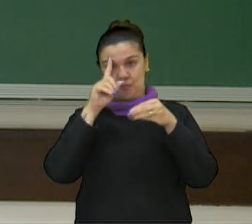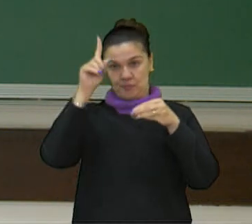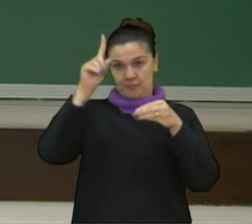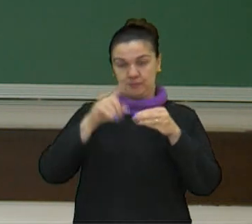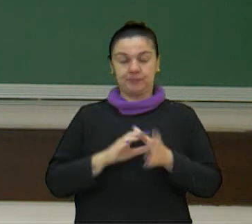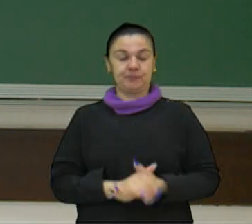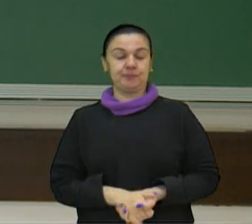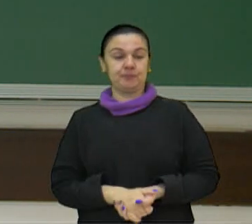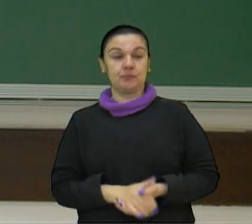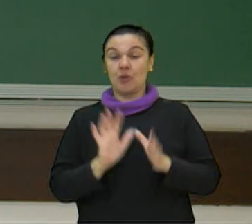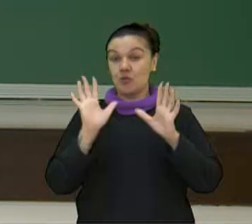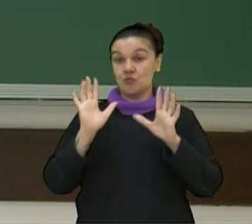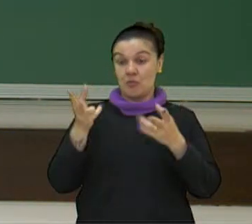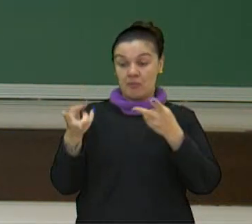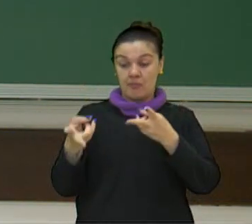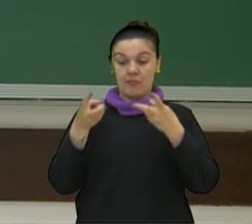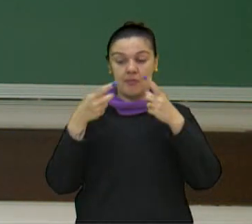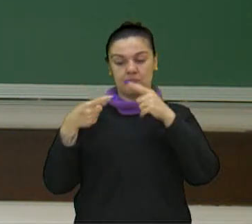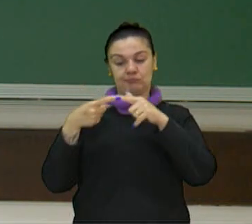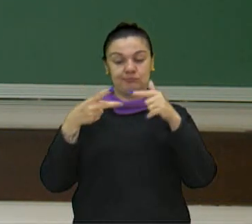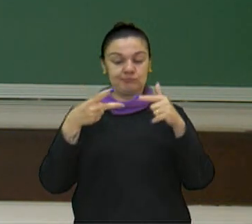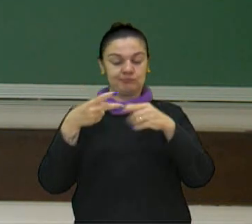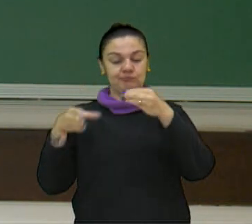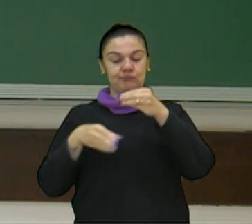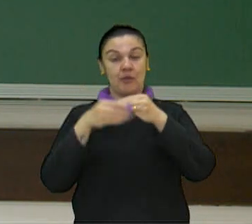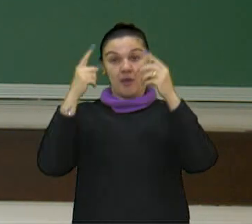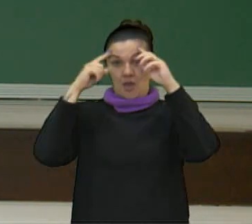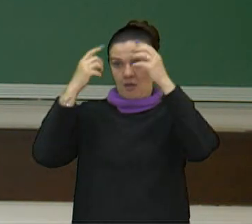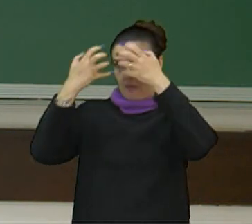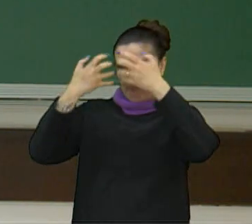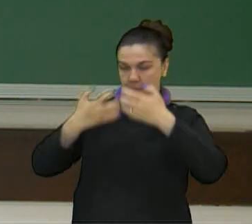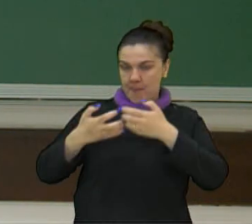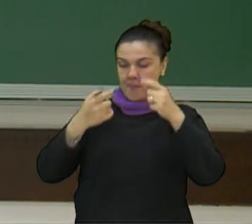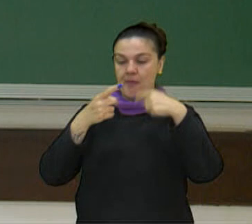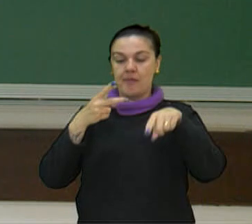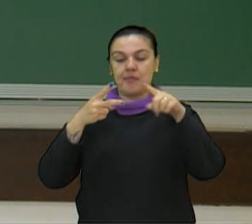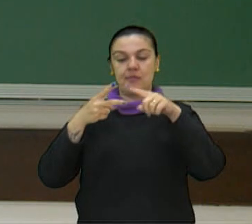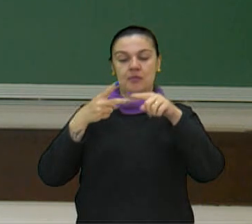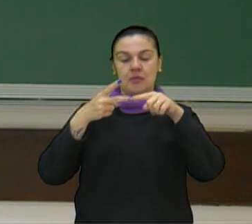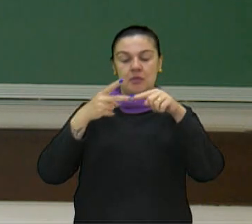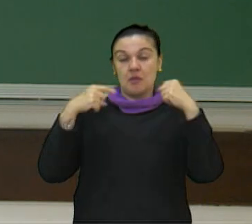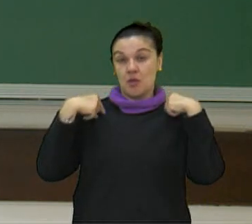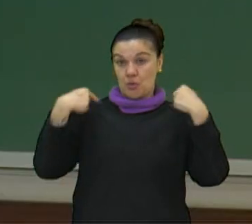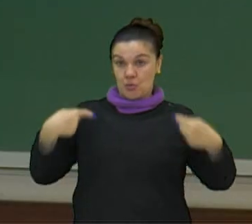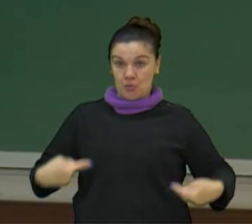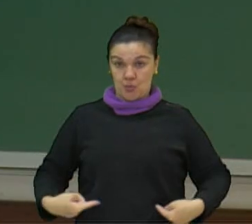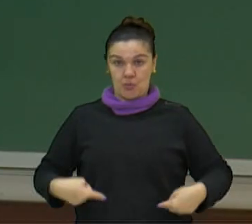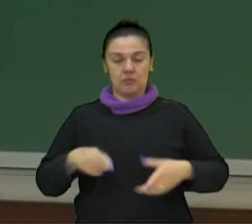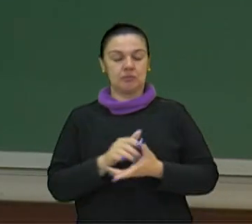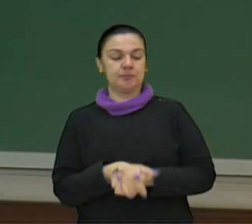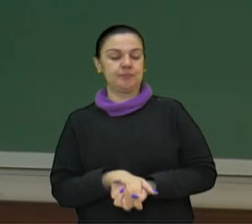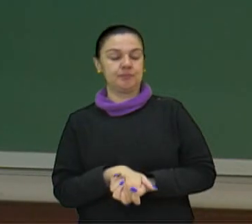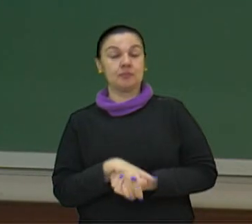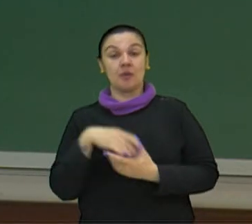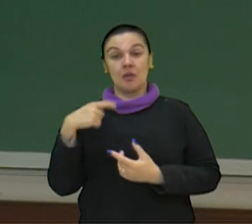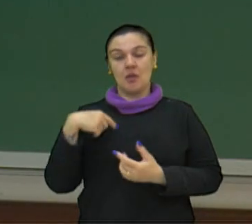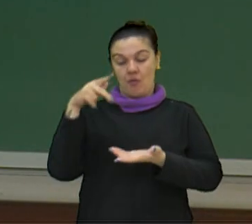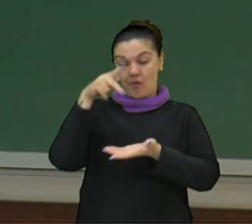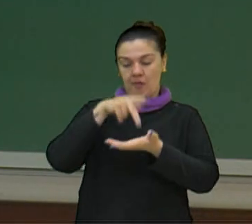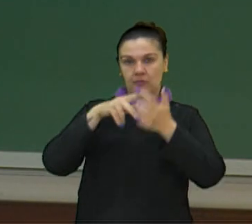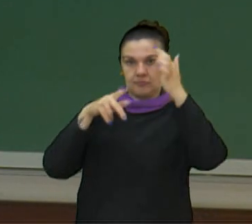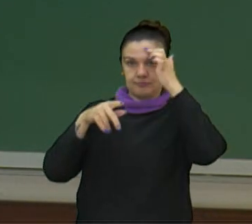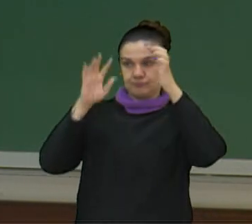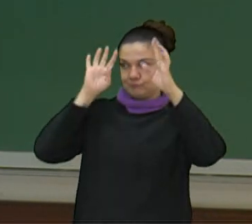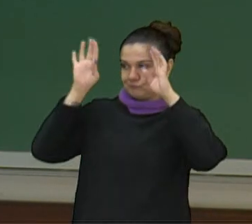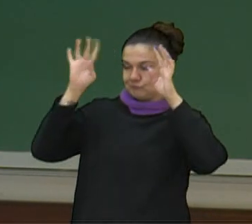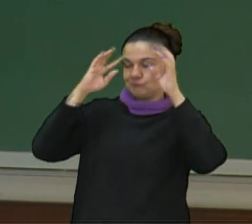Né? Nós só conseguimos perceber estes 2, a mente e o corpo. Há uma realidade do pensamento e